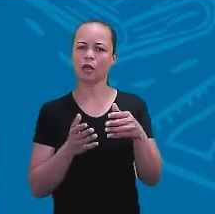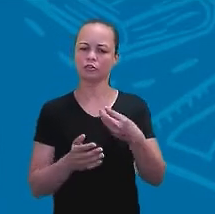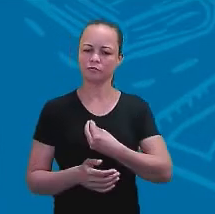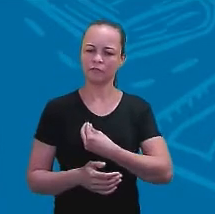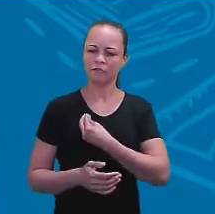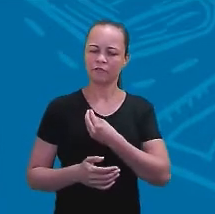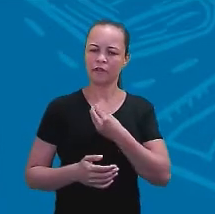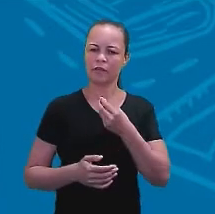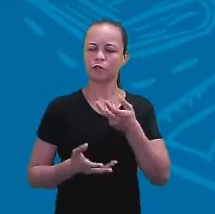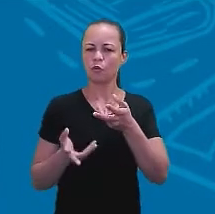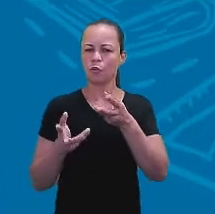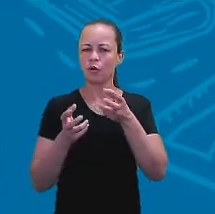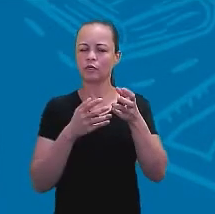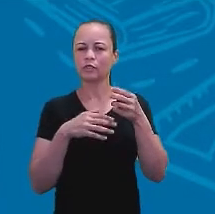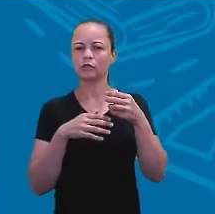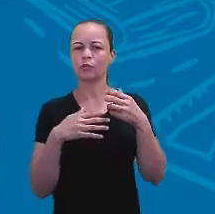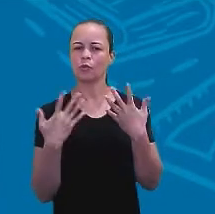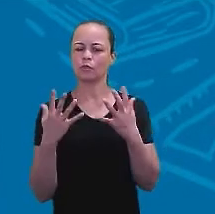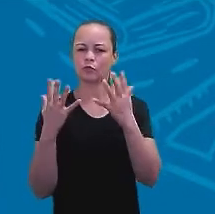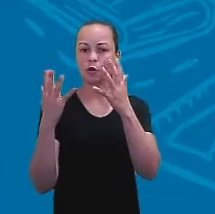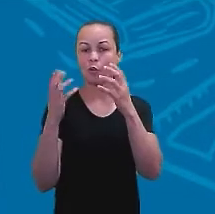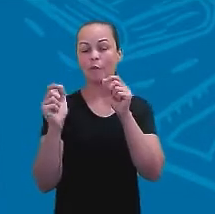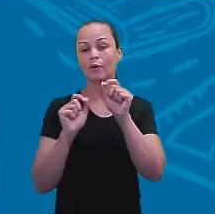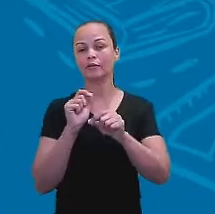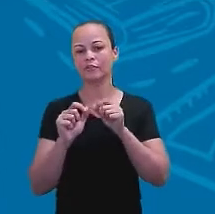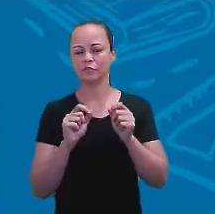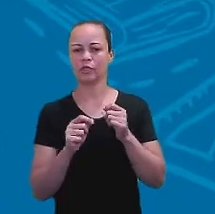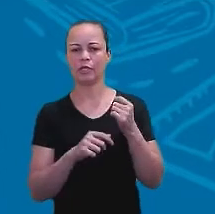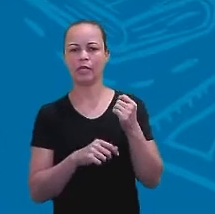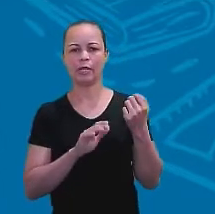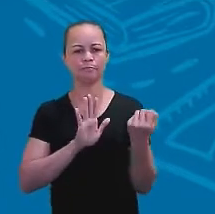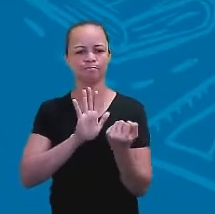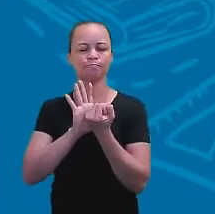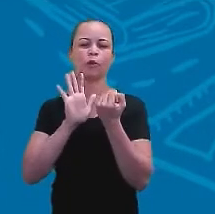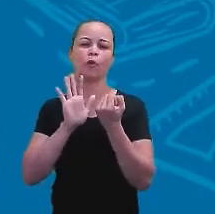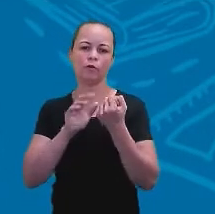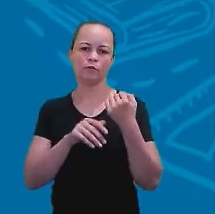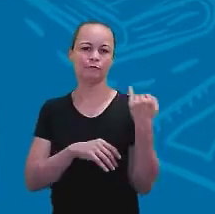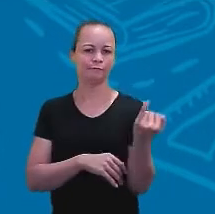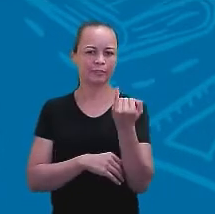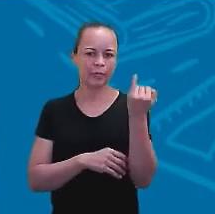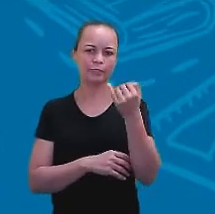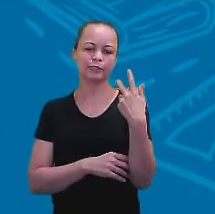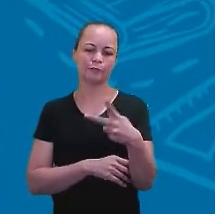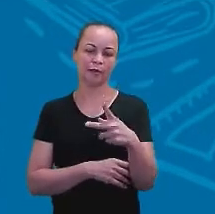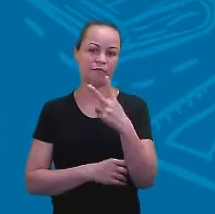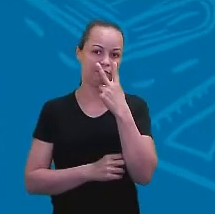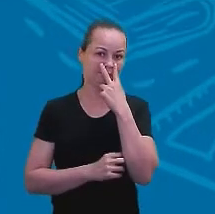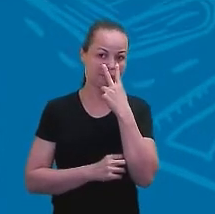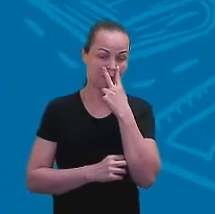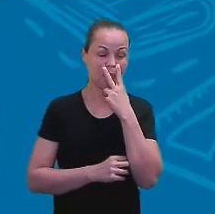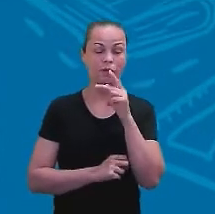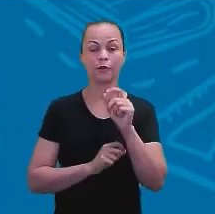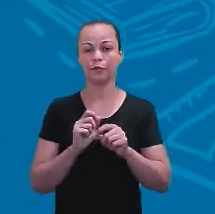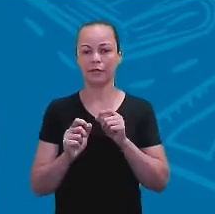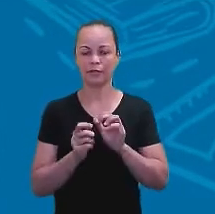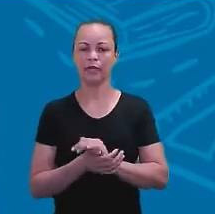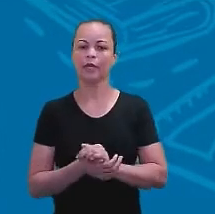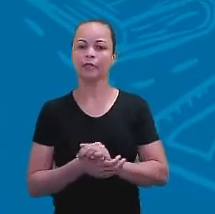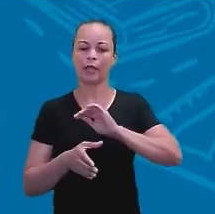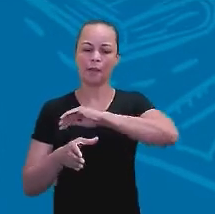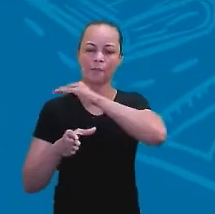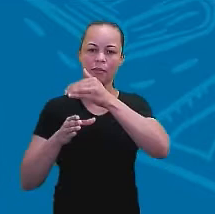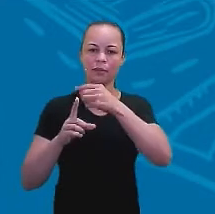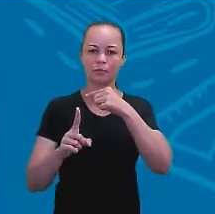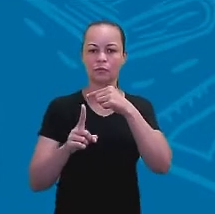data comemorativa, né, muito simbólica, muito importante aqui para o nosso município, para a Vitória de Santo Antão, que é a Batalha do Monte